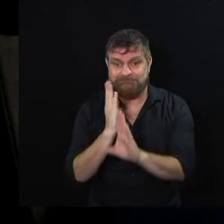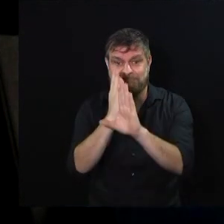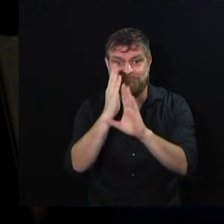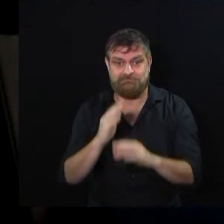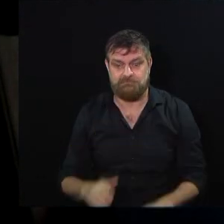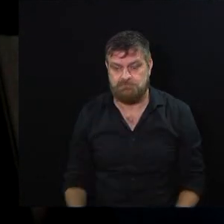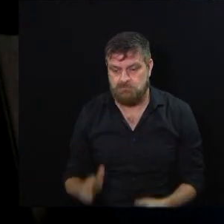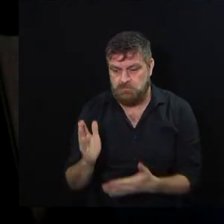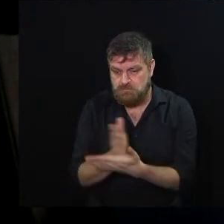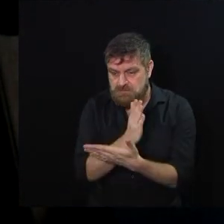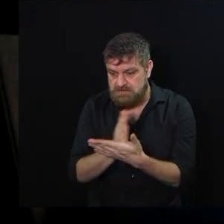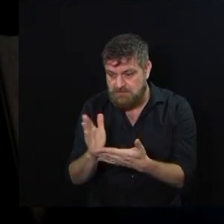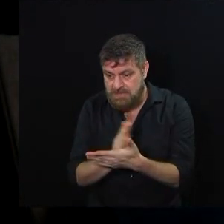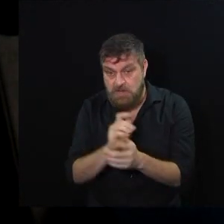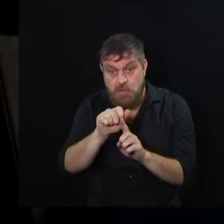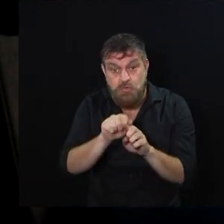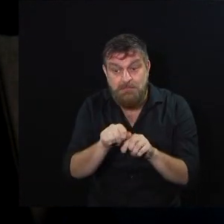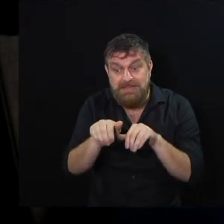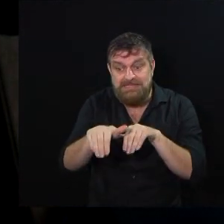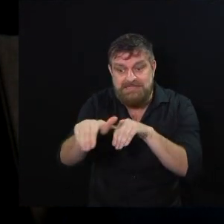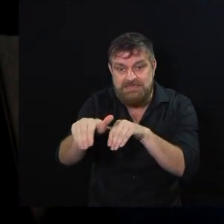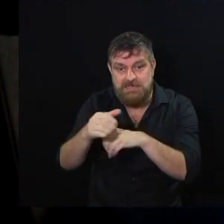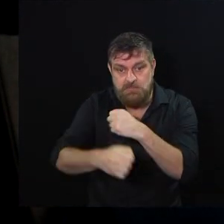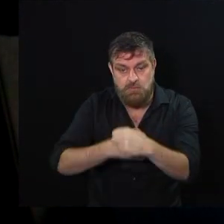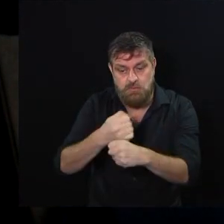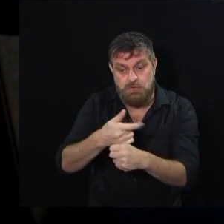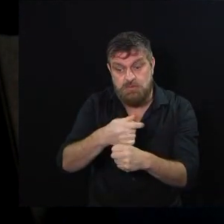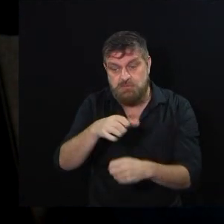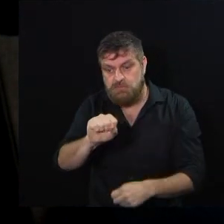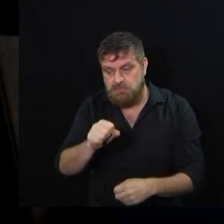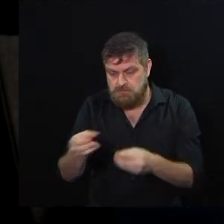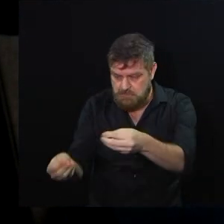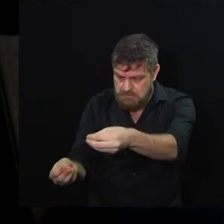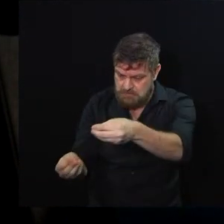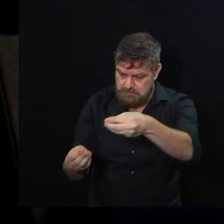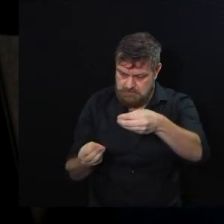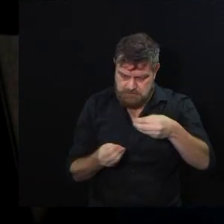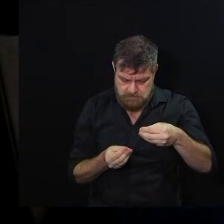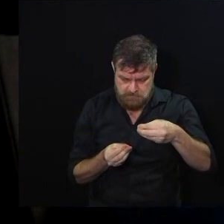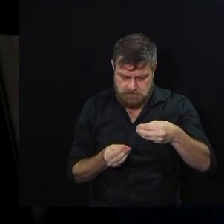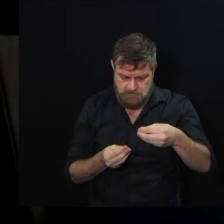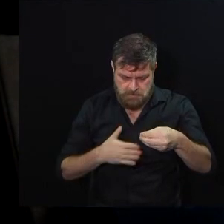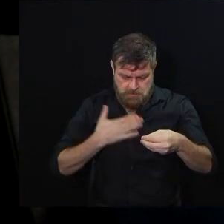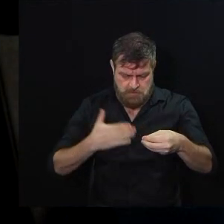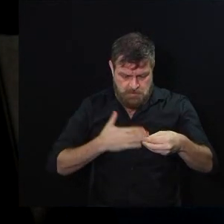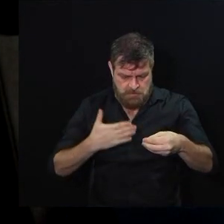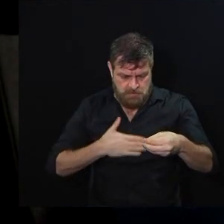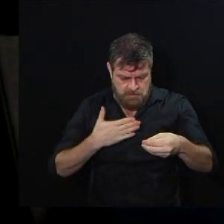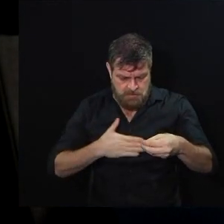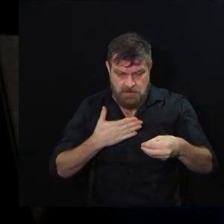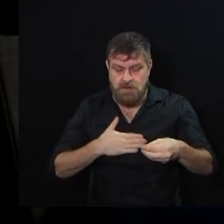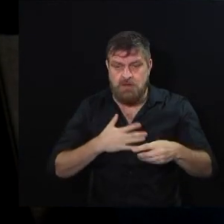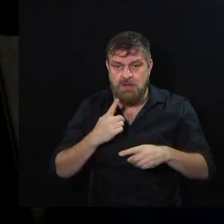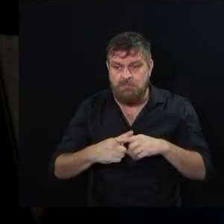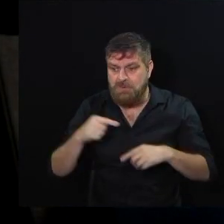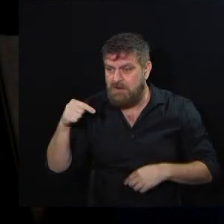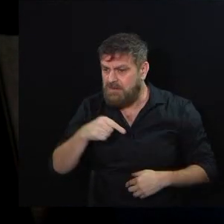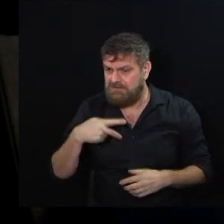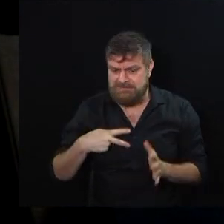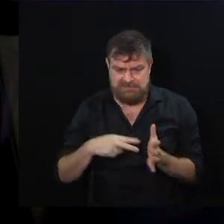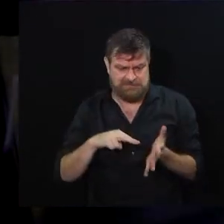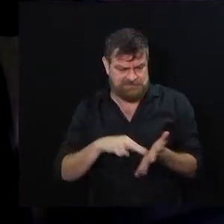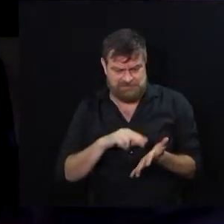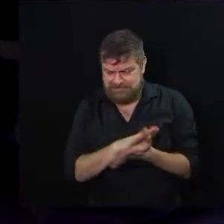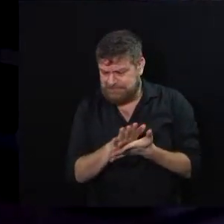de 2008. Ao receber o diagnóstico, fiquei sem reação. Até porque aquilo não tinha muito significado para